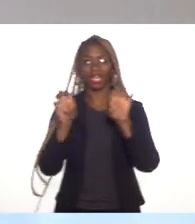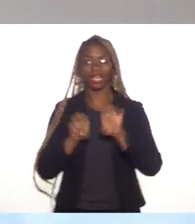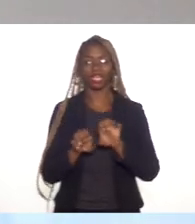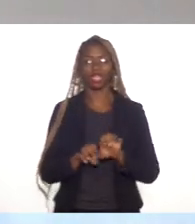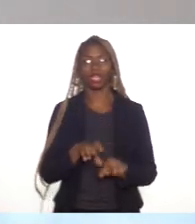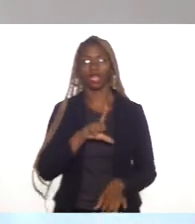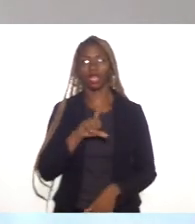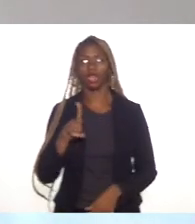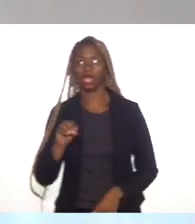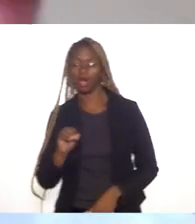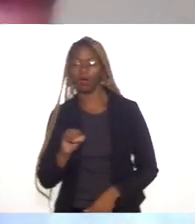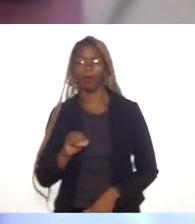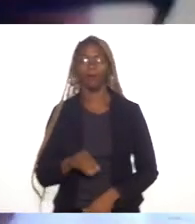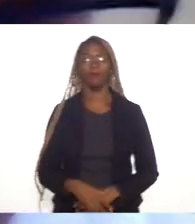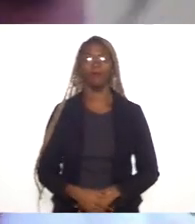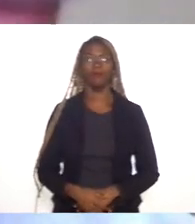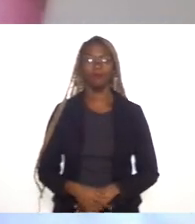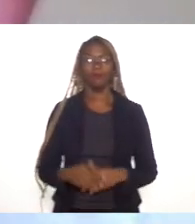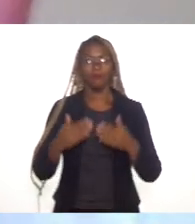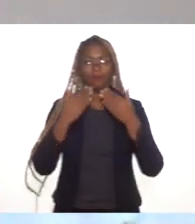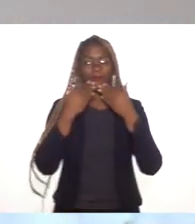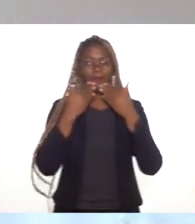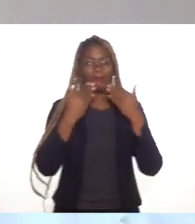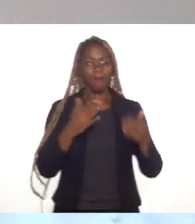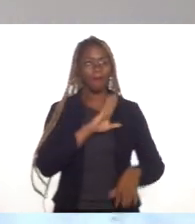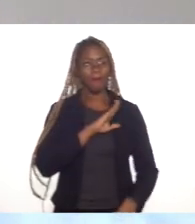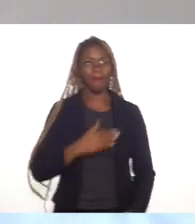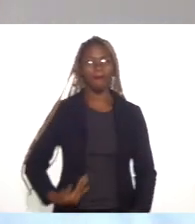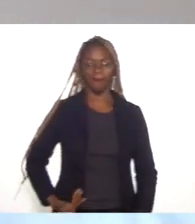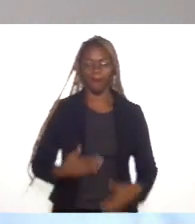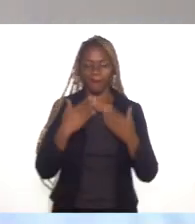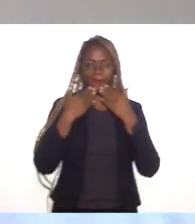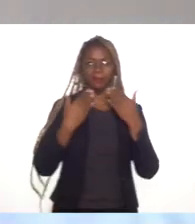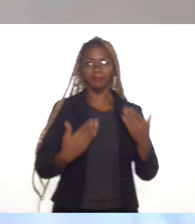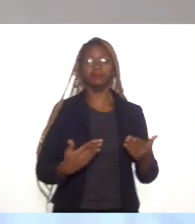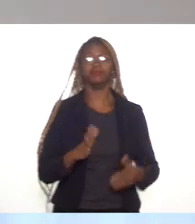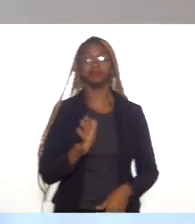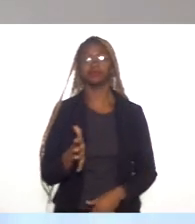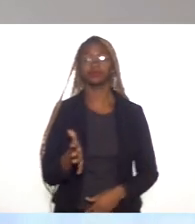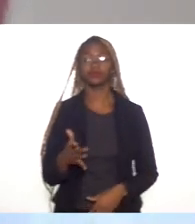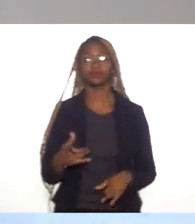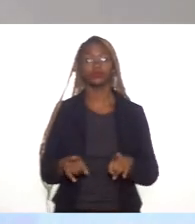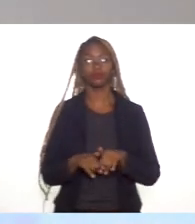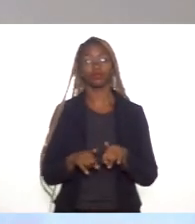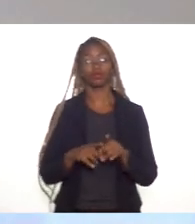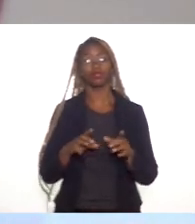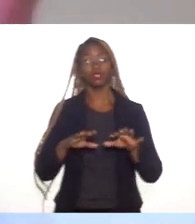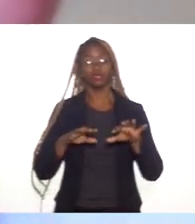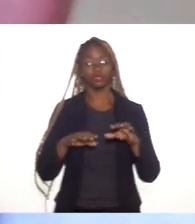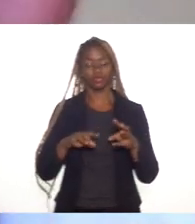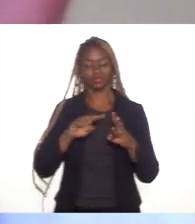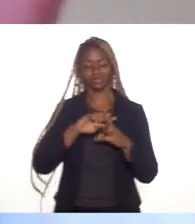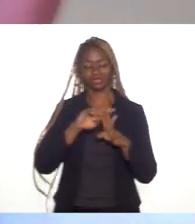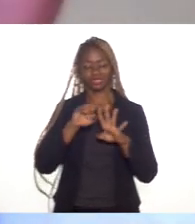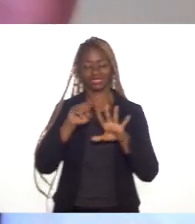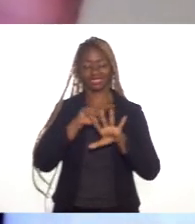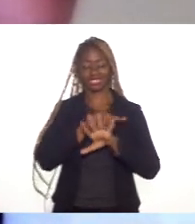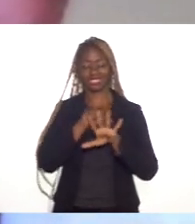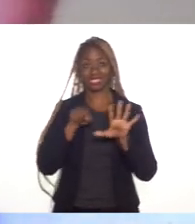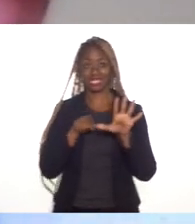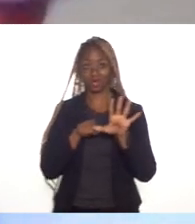da LDO, apresentada pelo governo, se divide em cinco eixos.